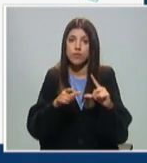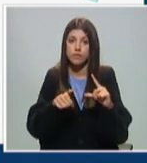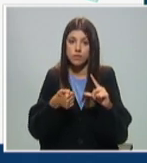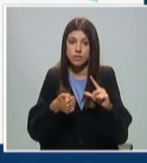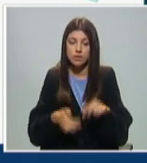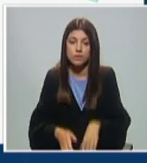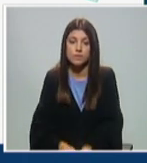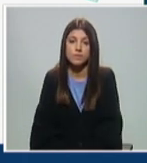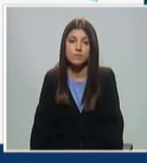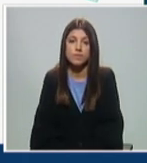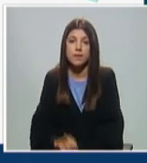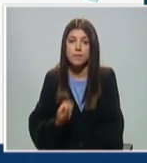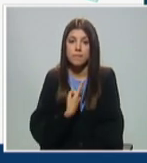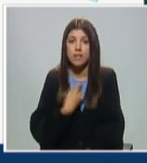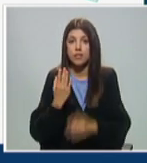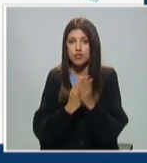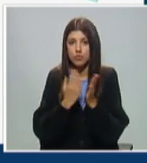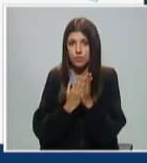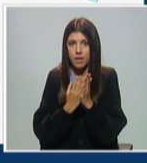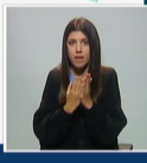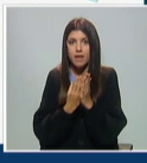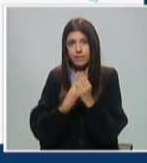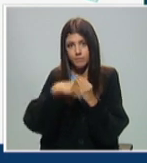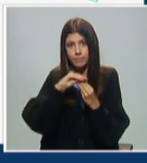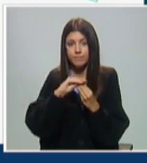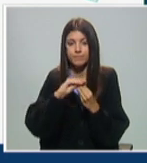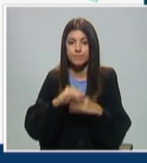tens de estudar mais.